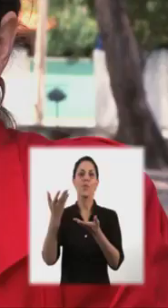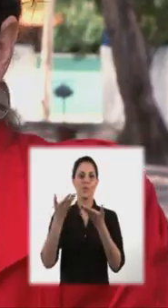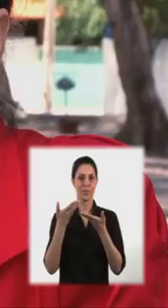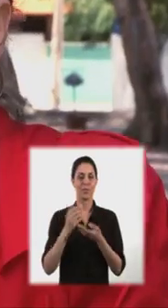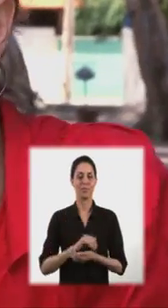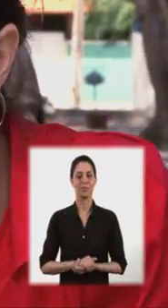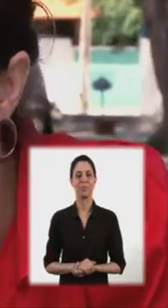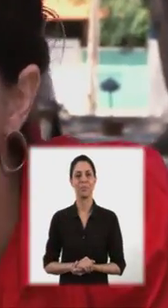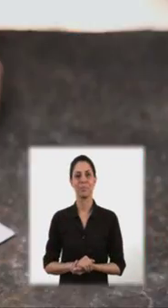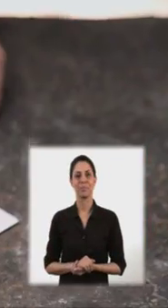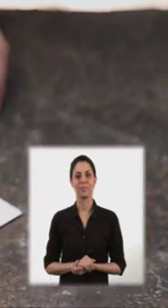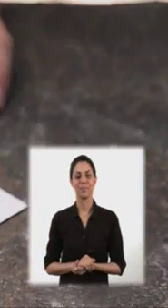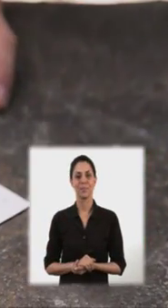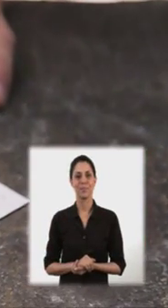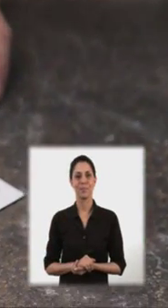Eu botaria...